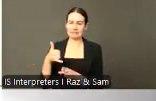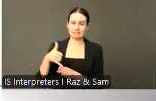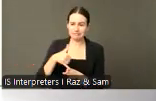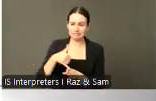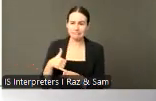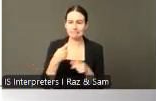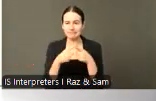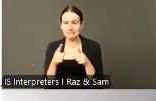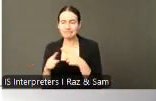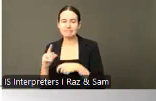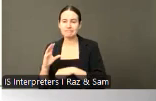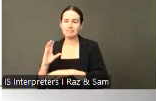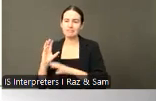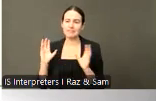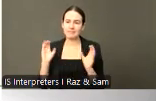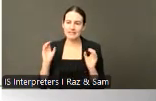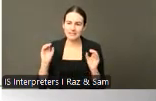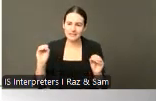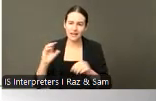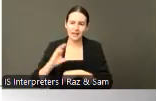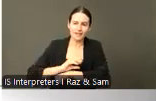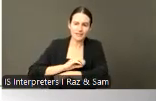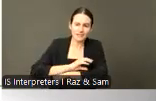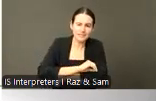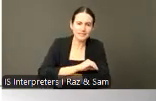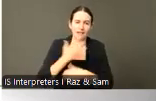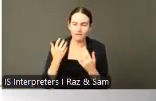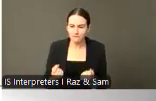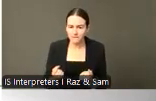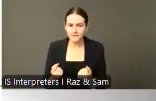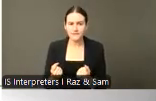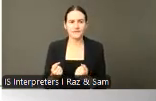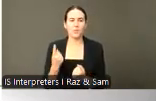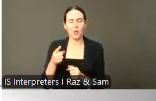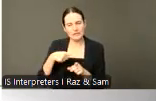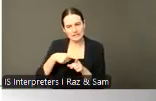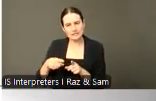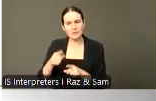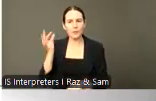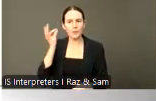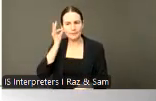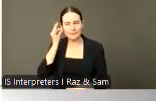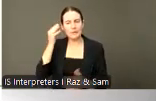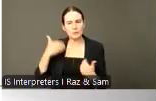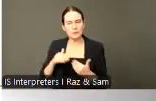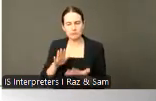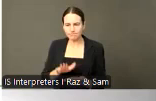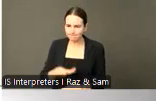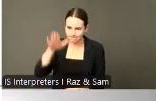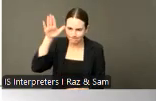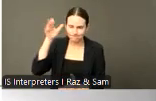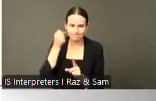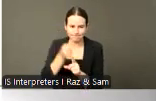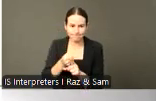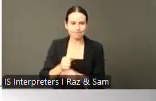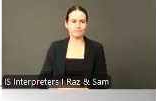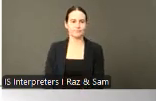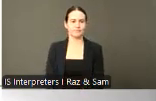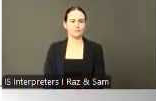pública para eliminar o câncer substancial, a amiantiase, hepatite B, as